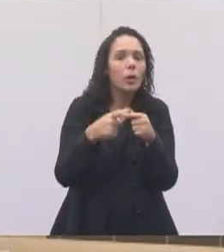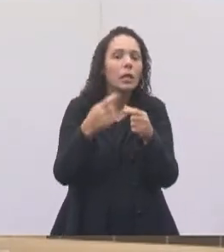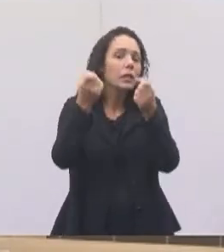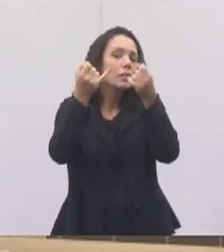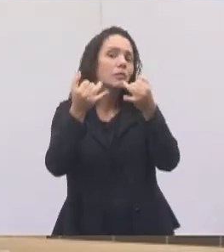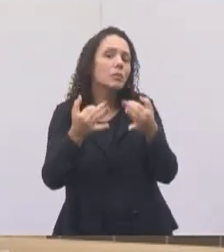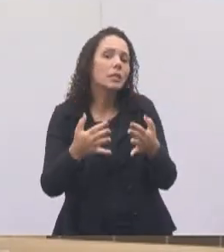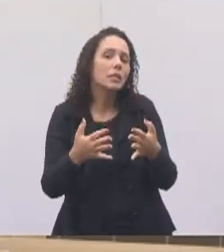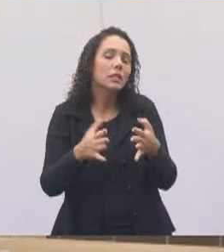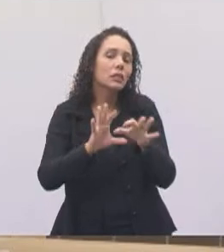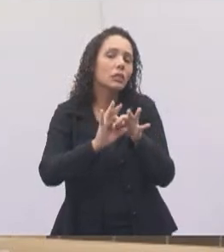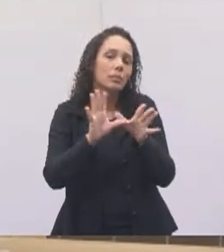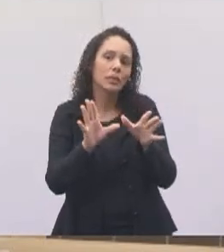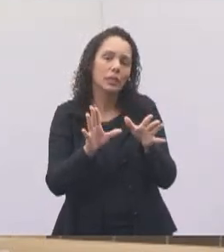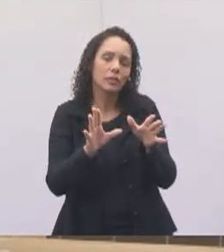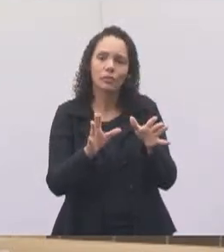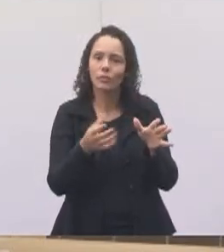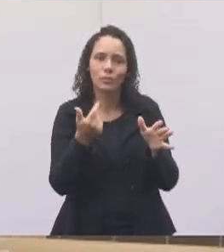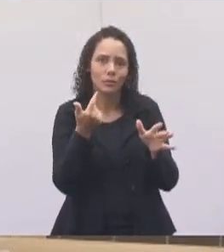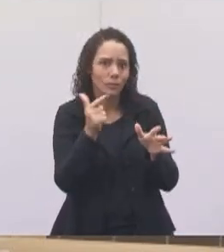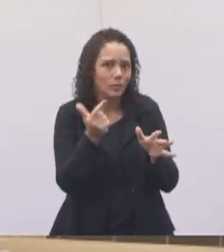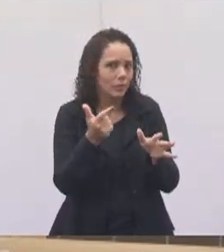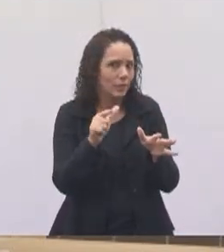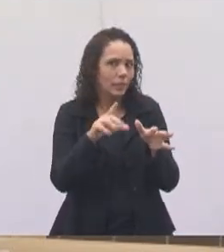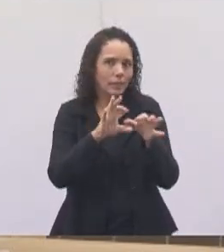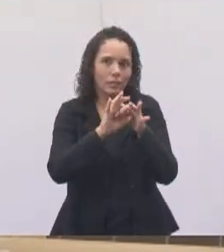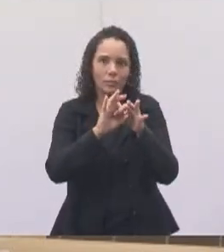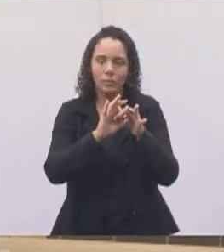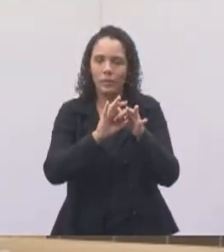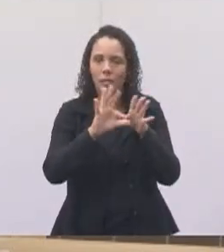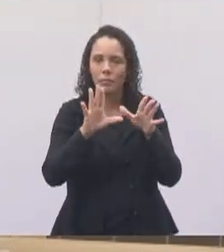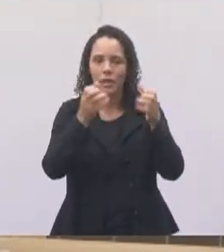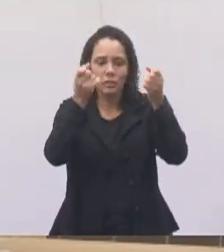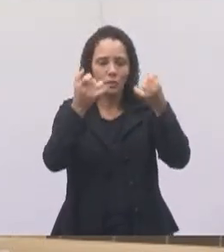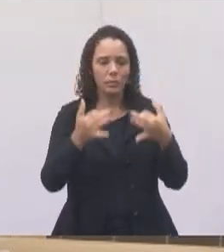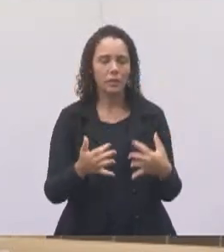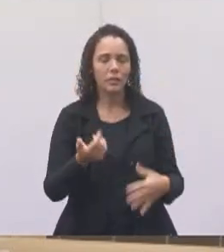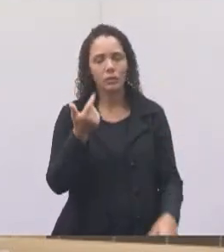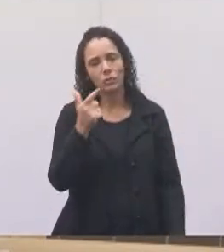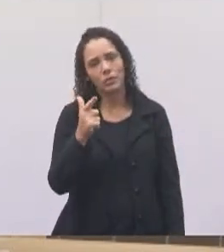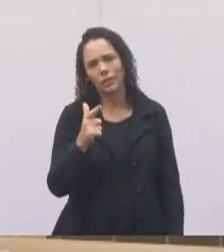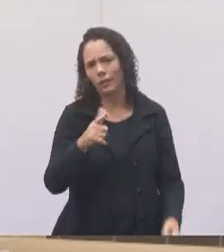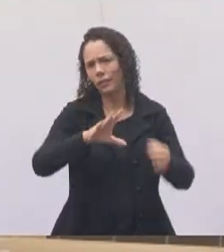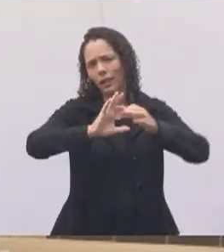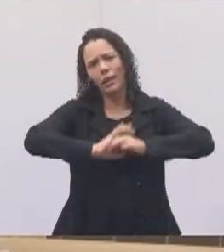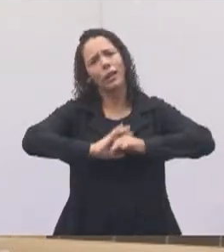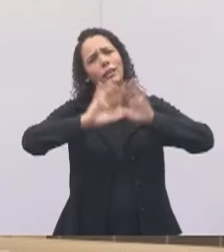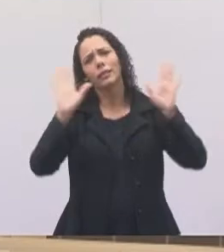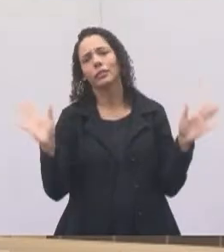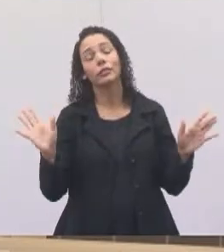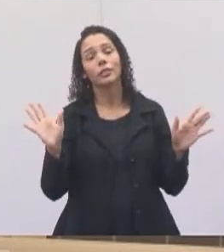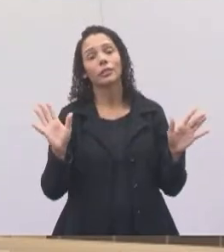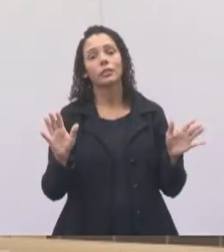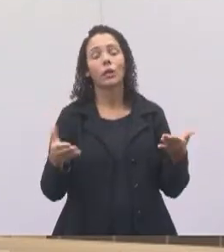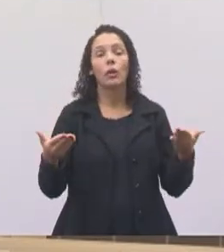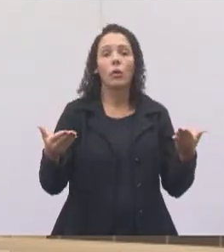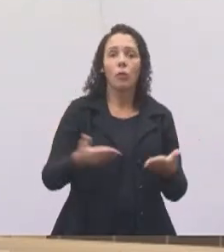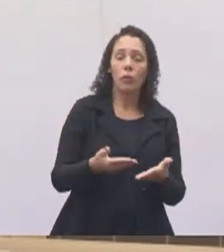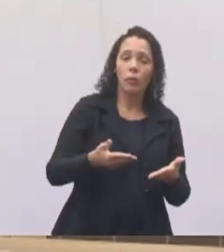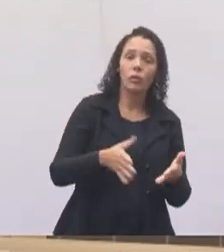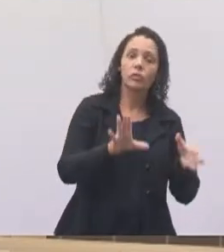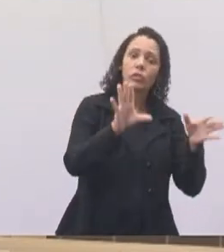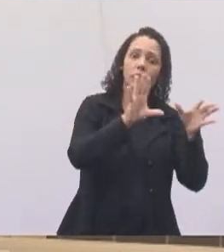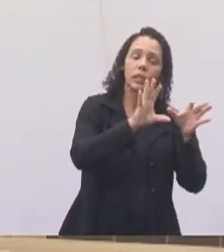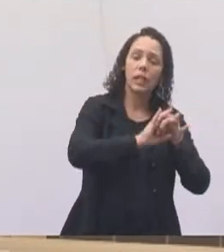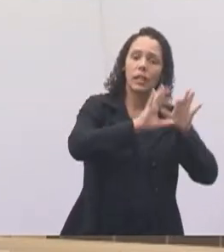pode definir a liberdade, você tem que deixar aberto, porque a liberdade é algo sempre aberto. O que é hoje a liberdade, amanhã outra pessoa